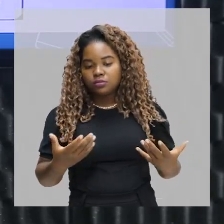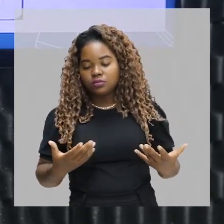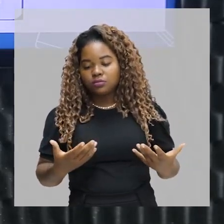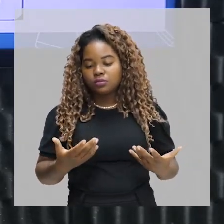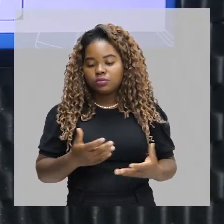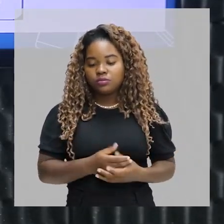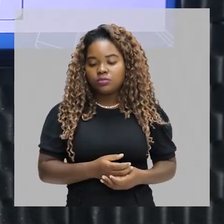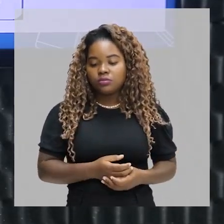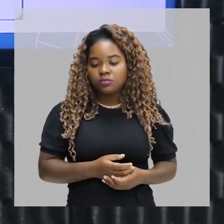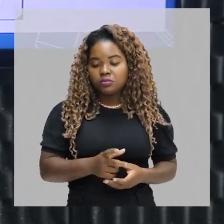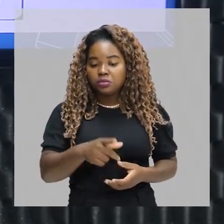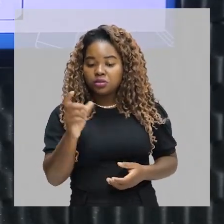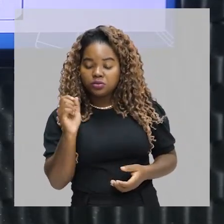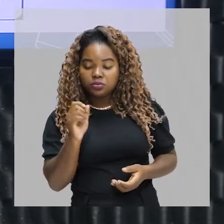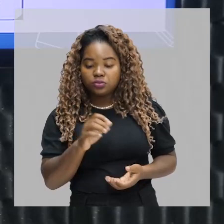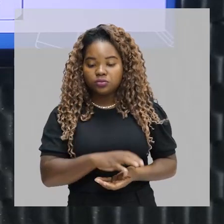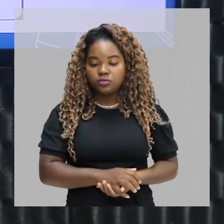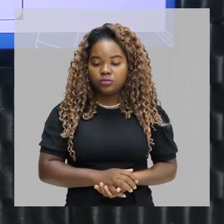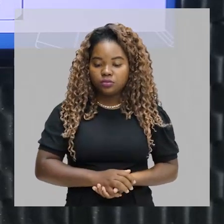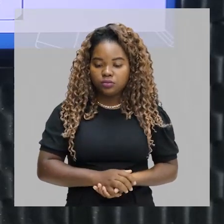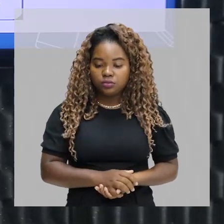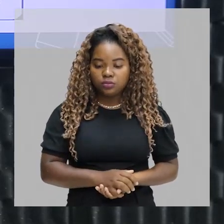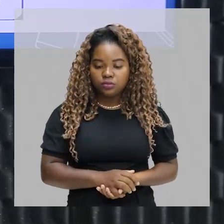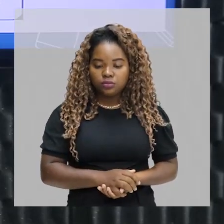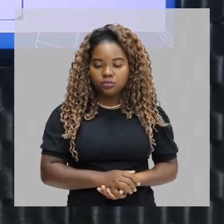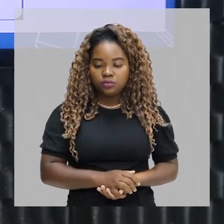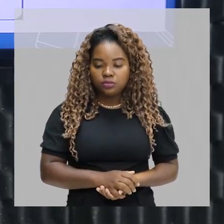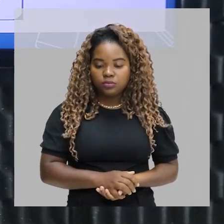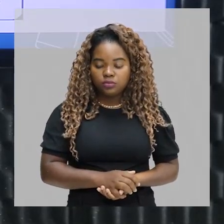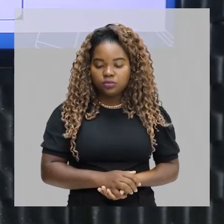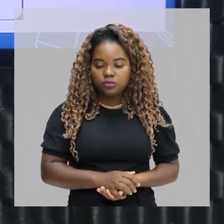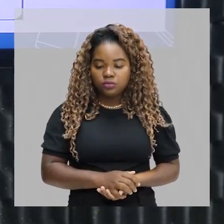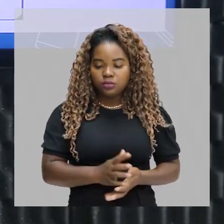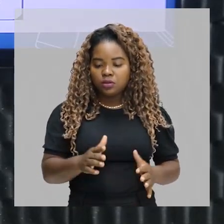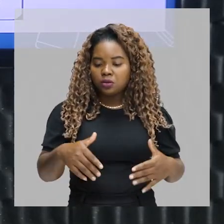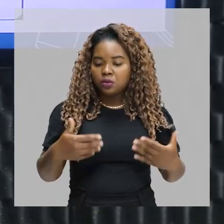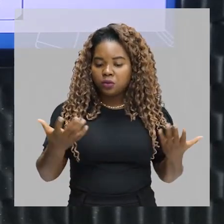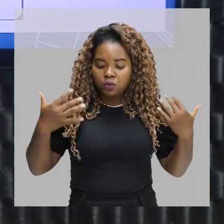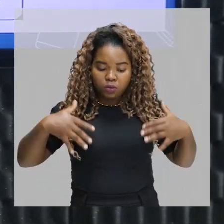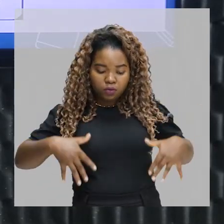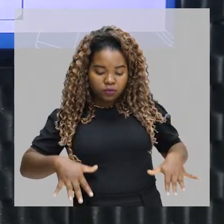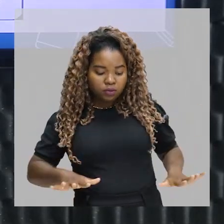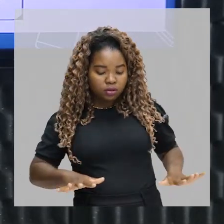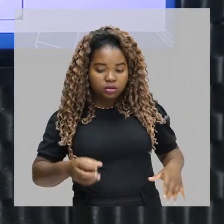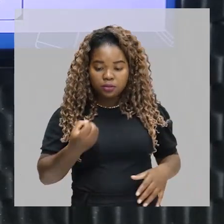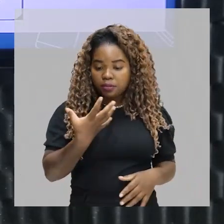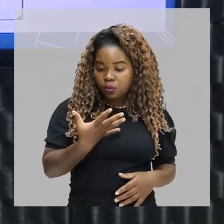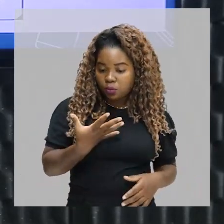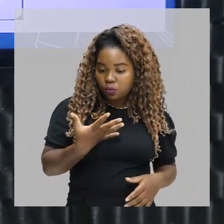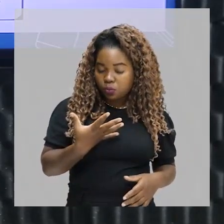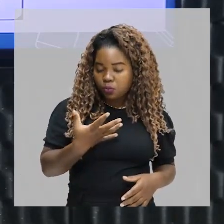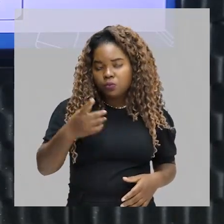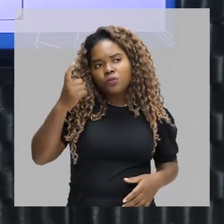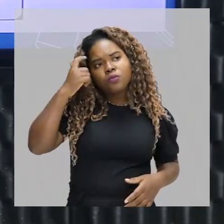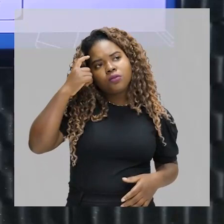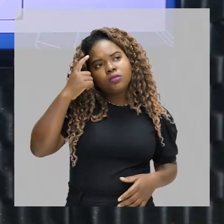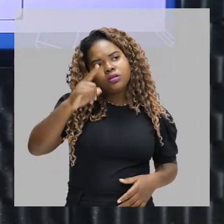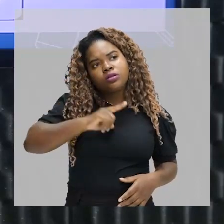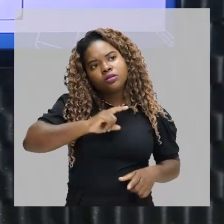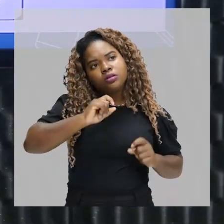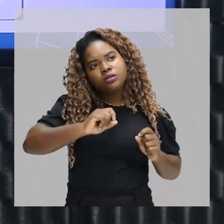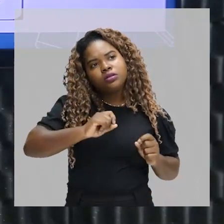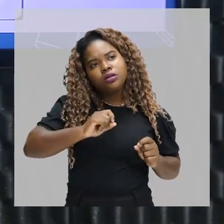ou uma opção. Which dress is good? Qual vestido é bom? Então é como se você pensasse, eu